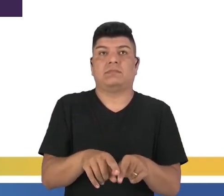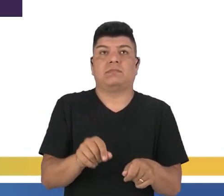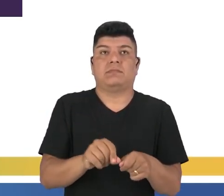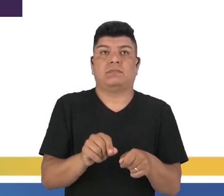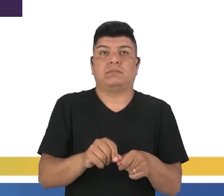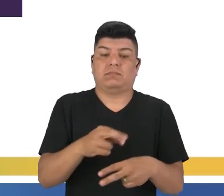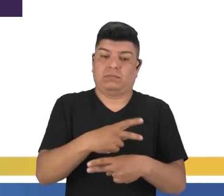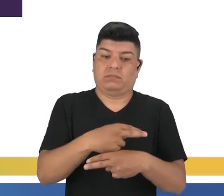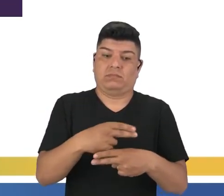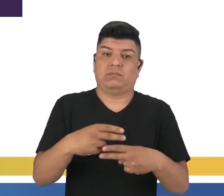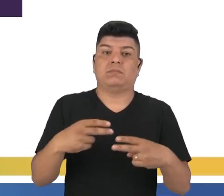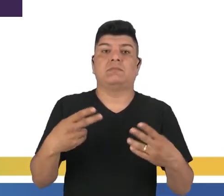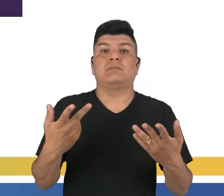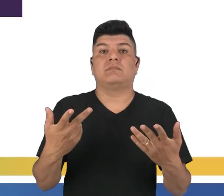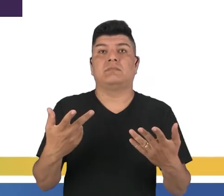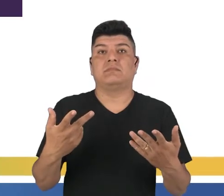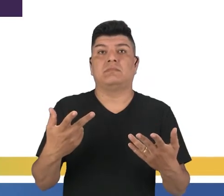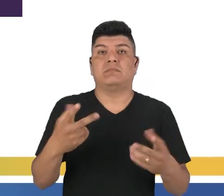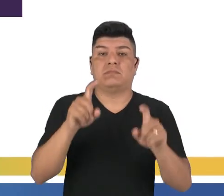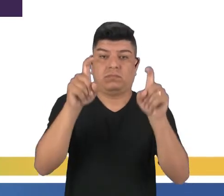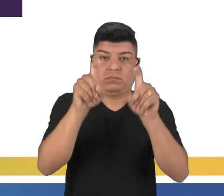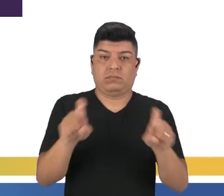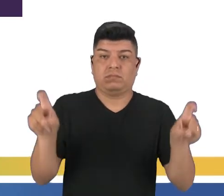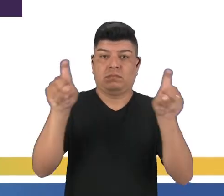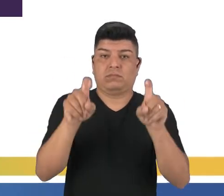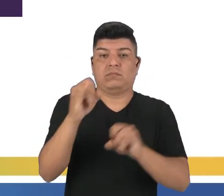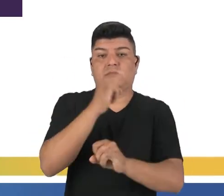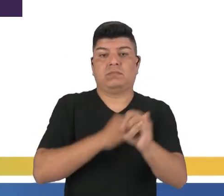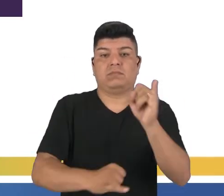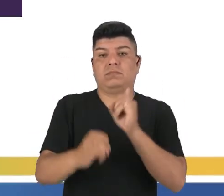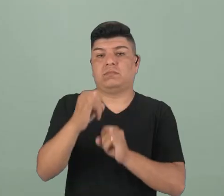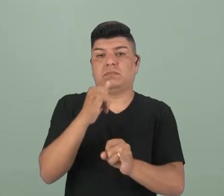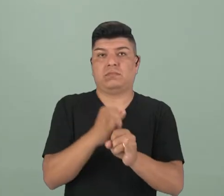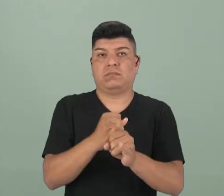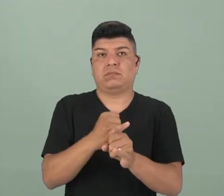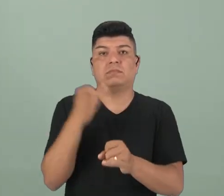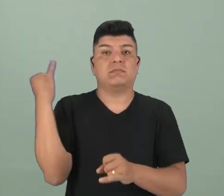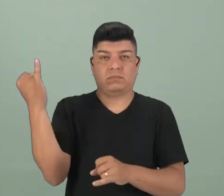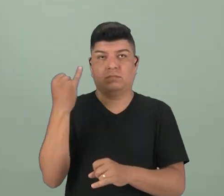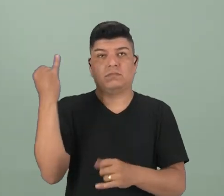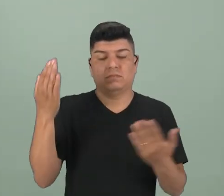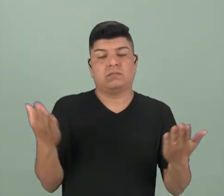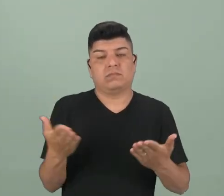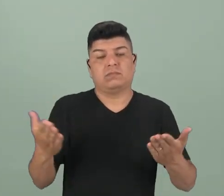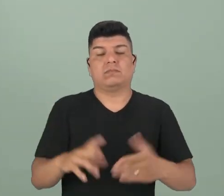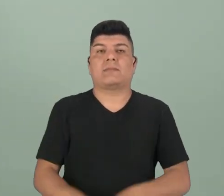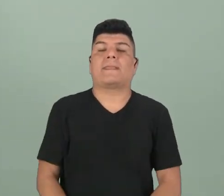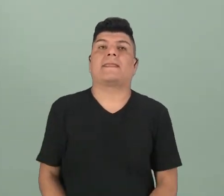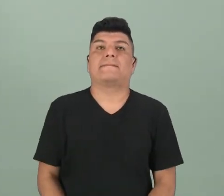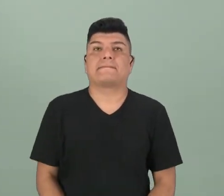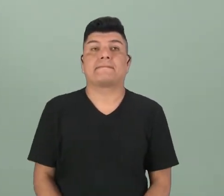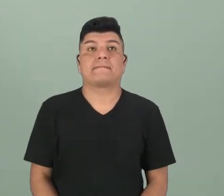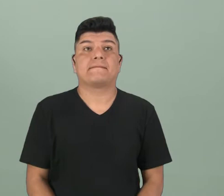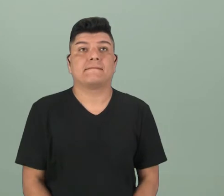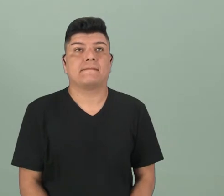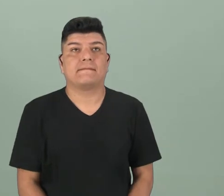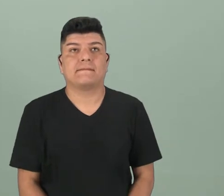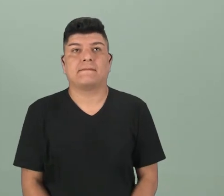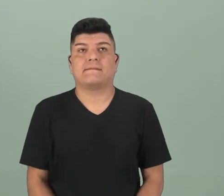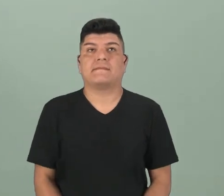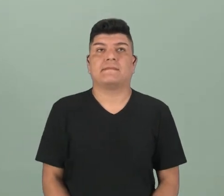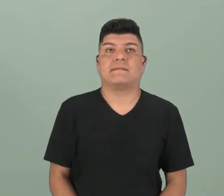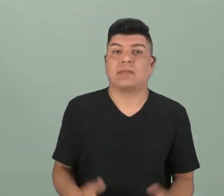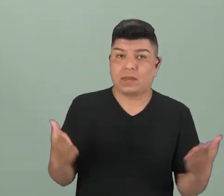dos eletrodomésticos, né? Principalmente o computador e a internet, que nós consideramos como essenciais hoje. Agora, a energia